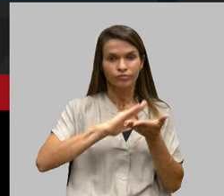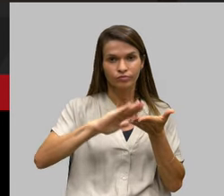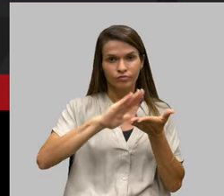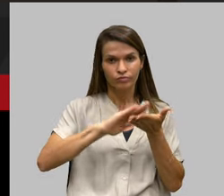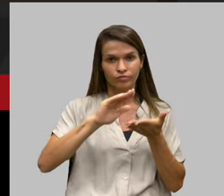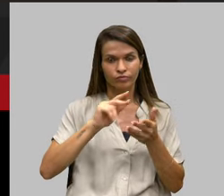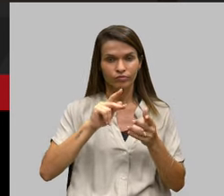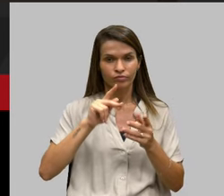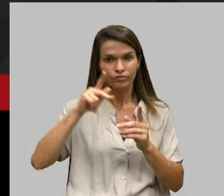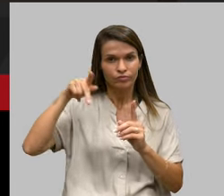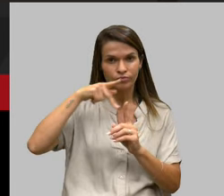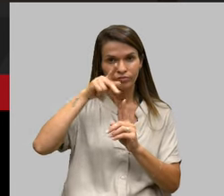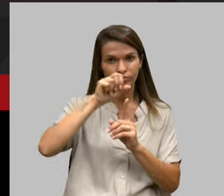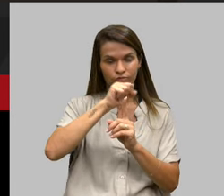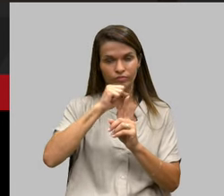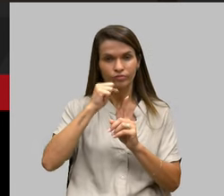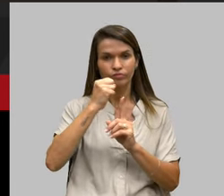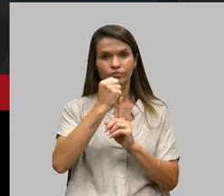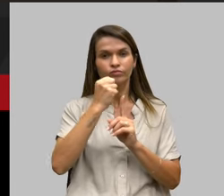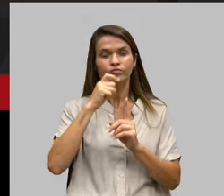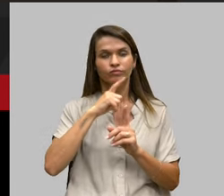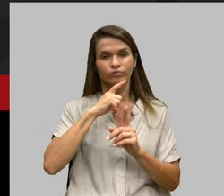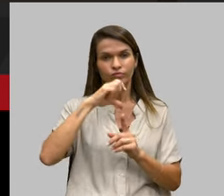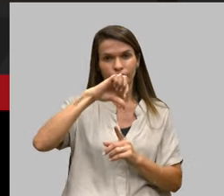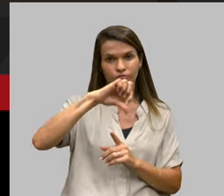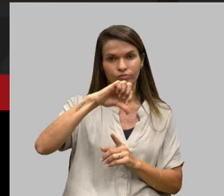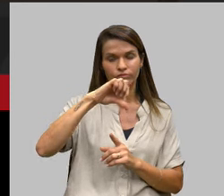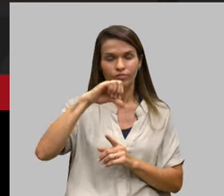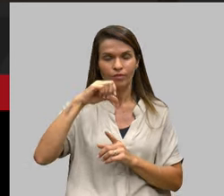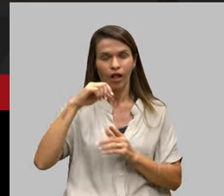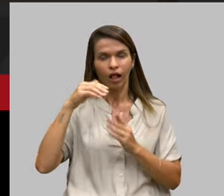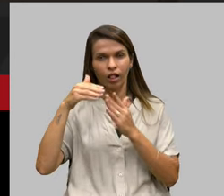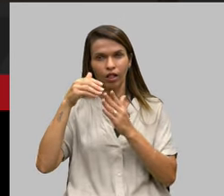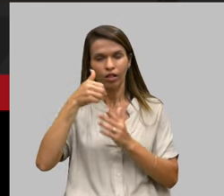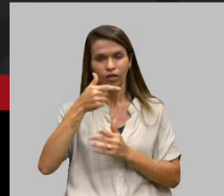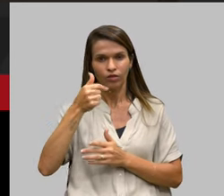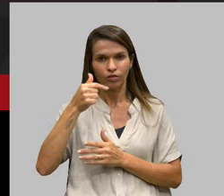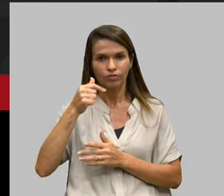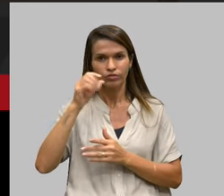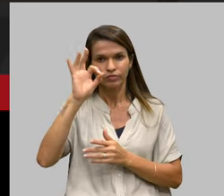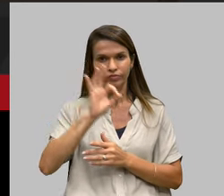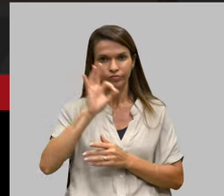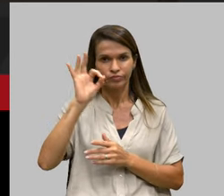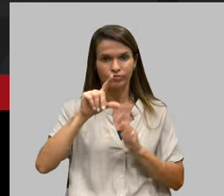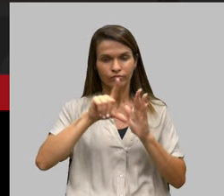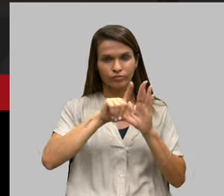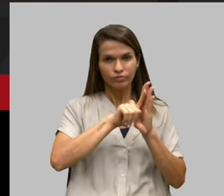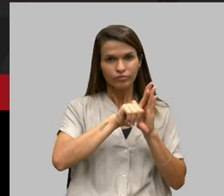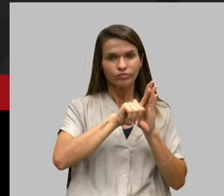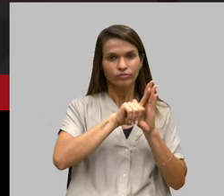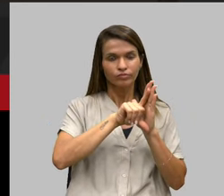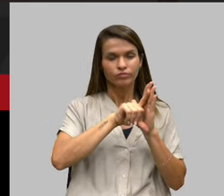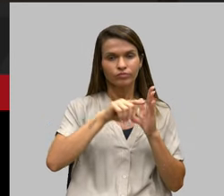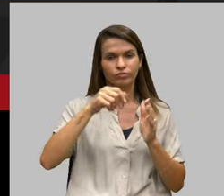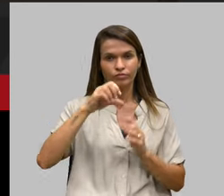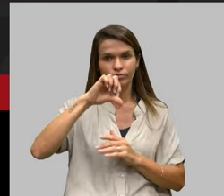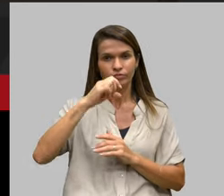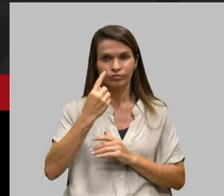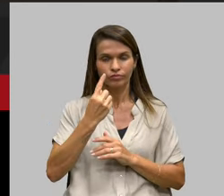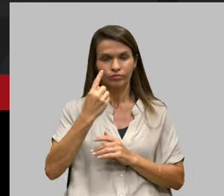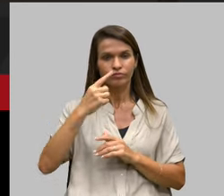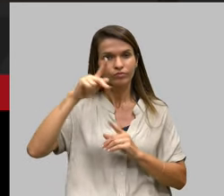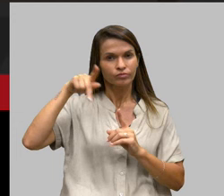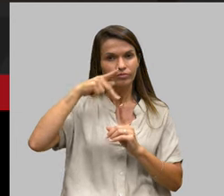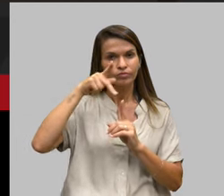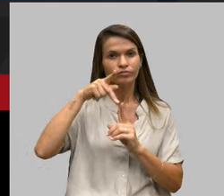Seguridade Social com a alíquotas de 9 a 12% a lei 8212 de 91 que a Previdência agora passa